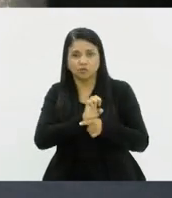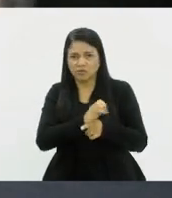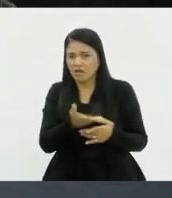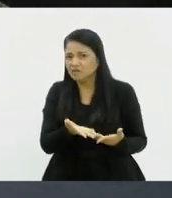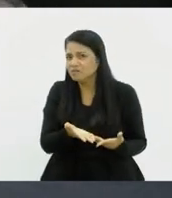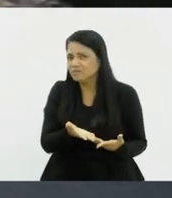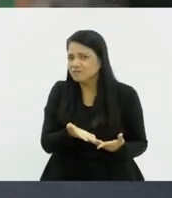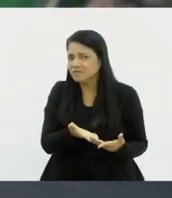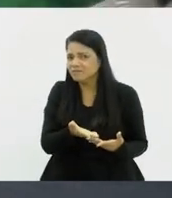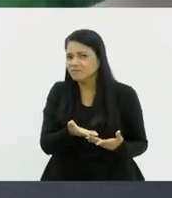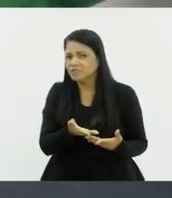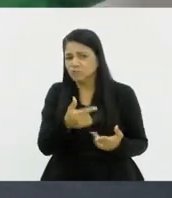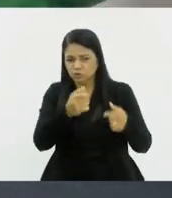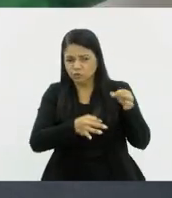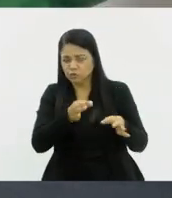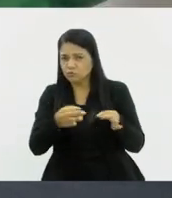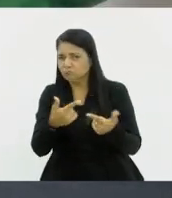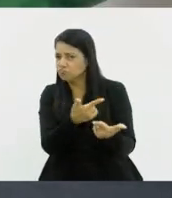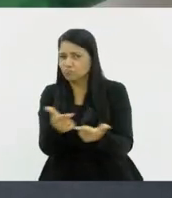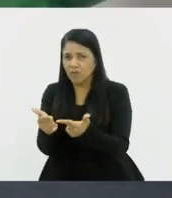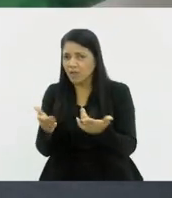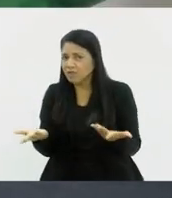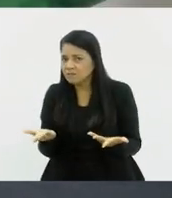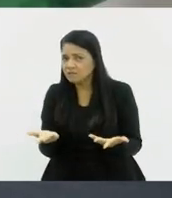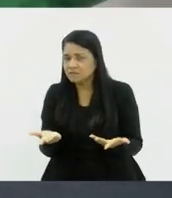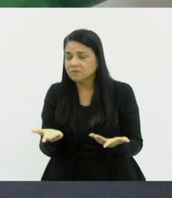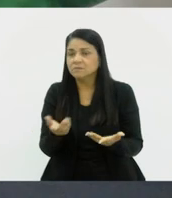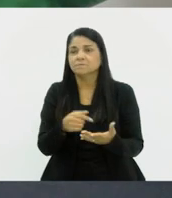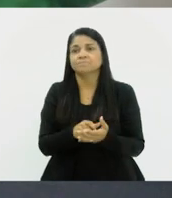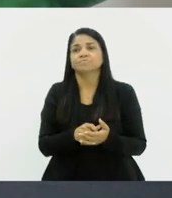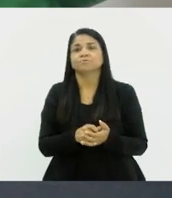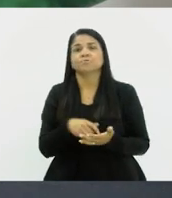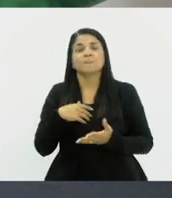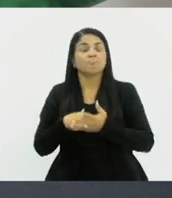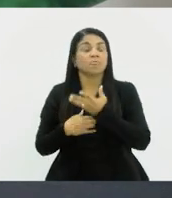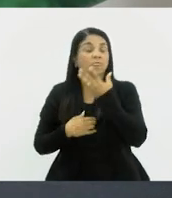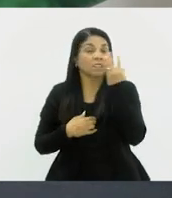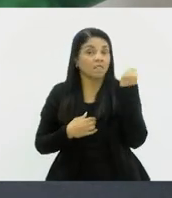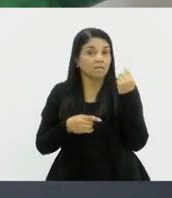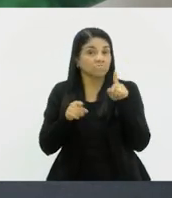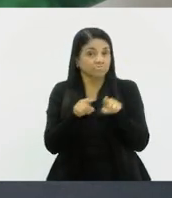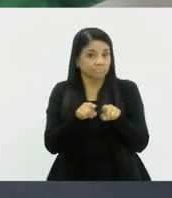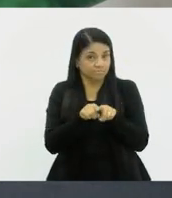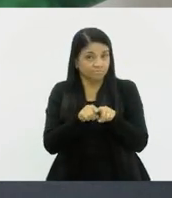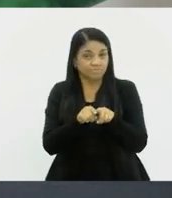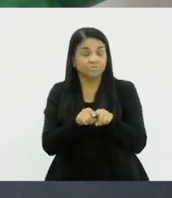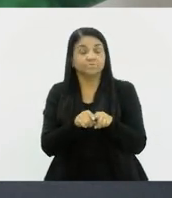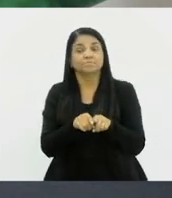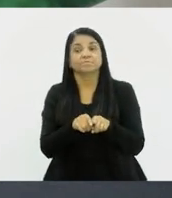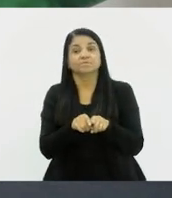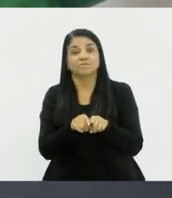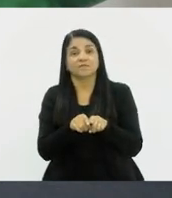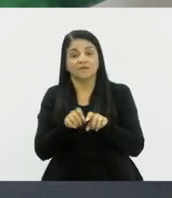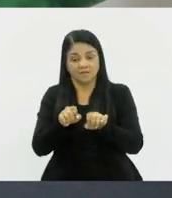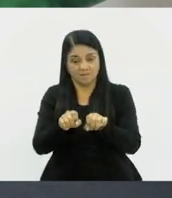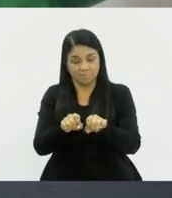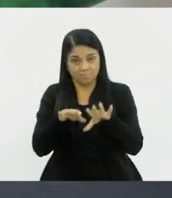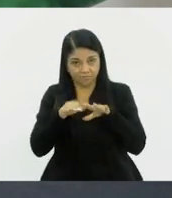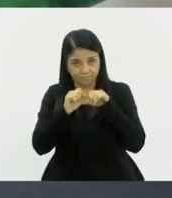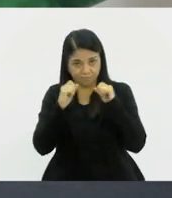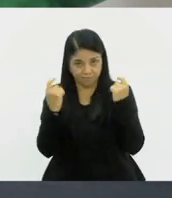eh que eu fiz da última vez e eu acho que ficou em esquecimento é que cabe a Assembleia